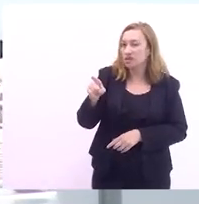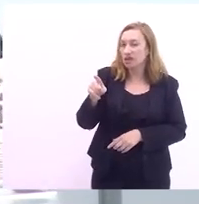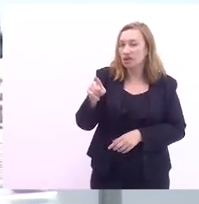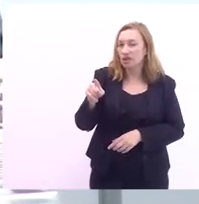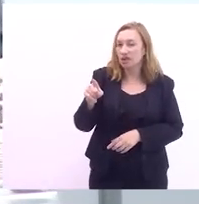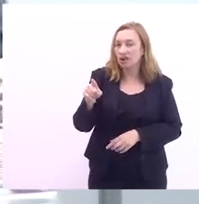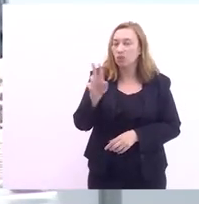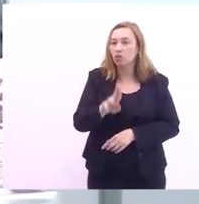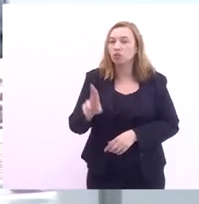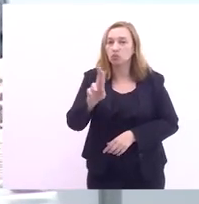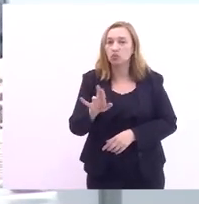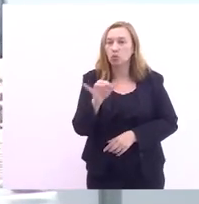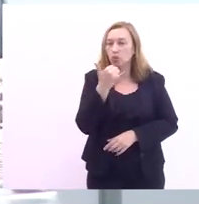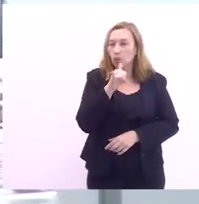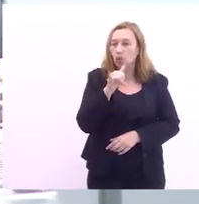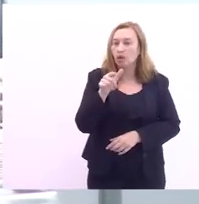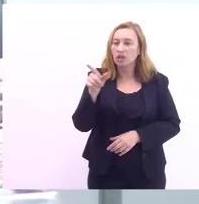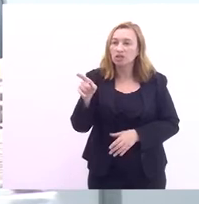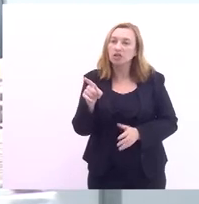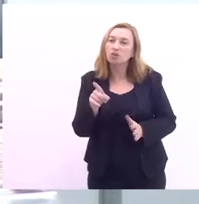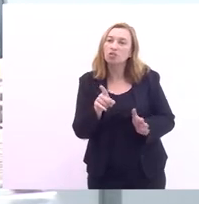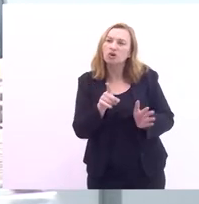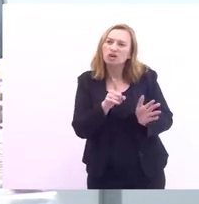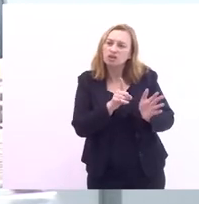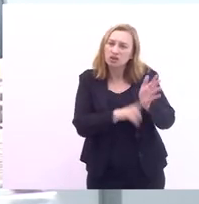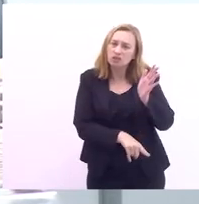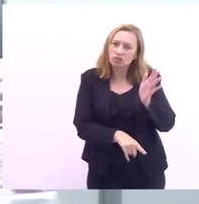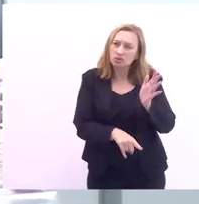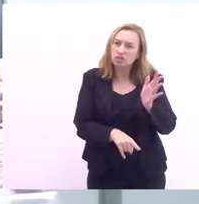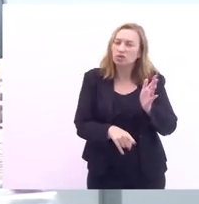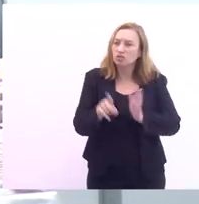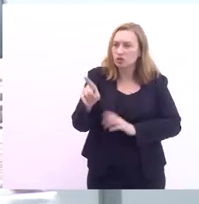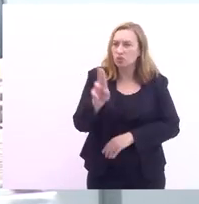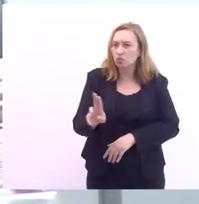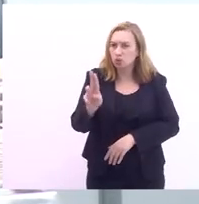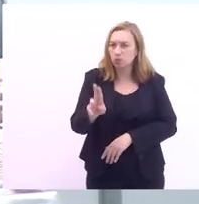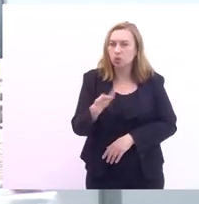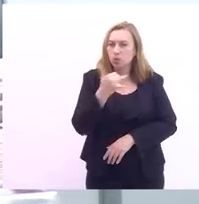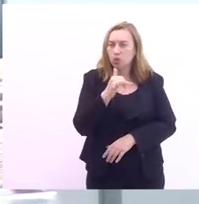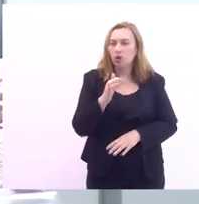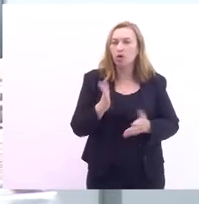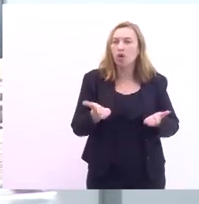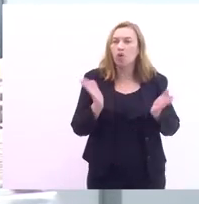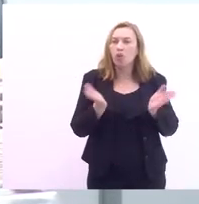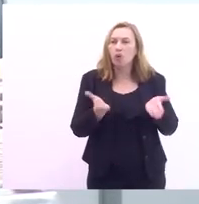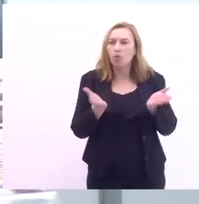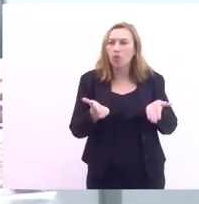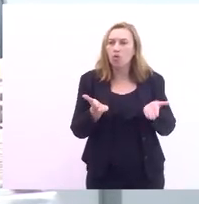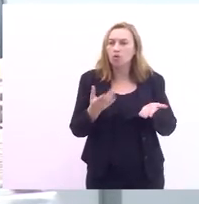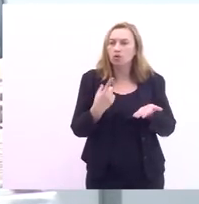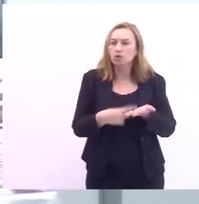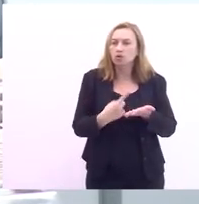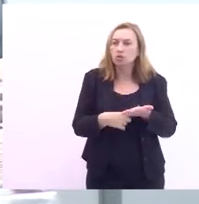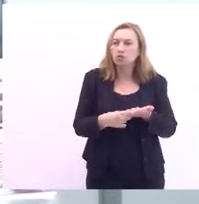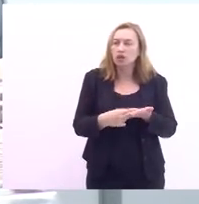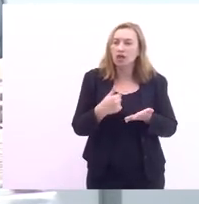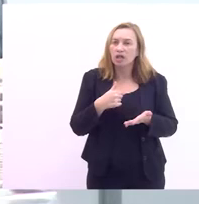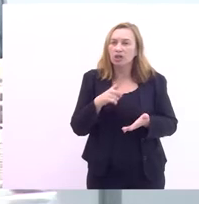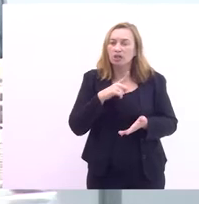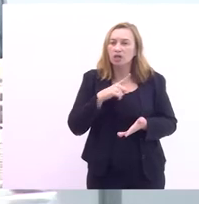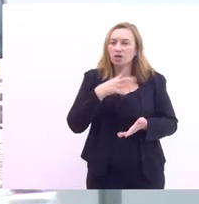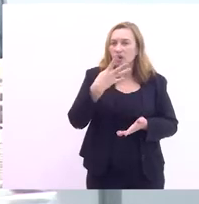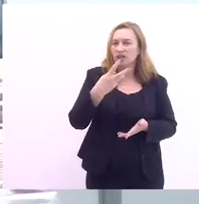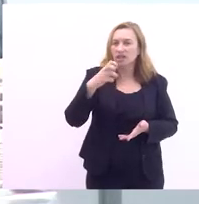e existia uma compensação daquilo que você gerou de energia. Hoje, ela botou numa conta de energia que eu, que tenho 45